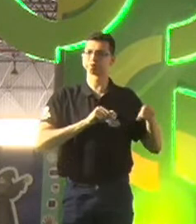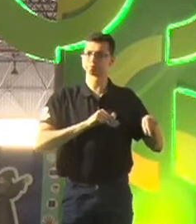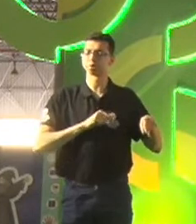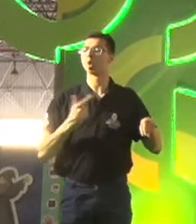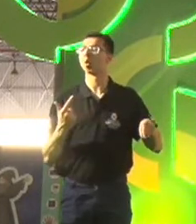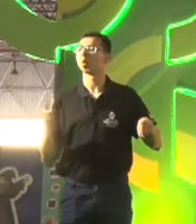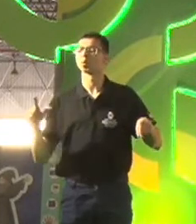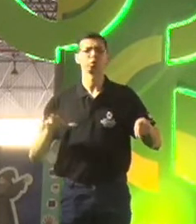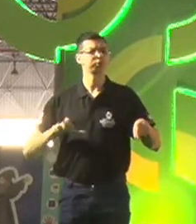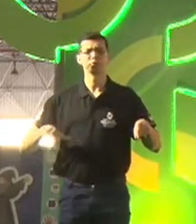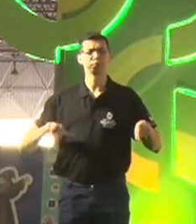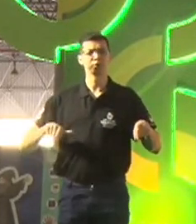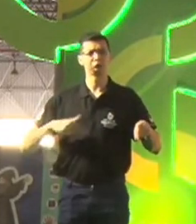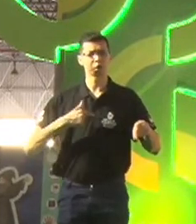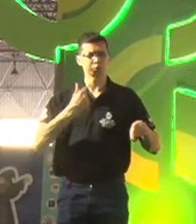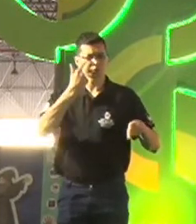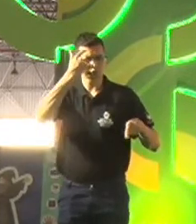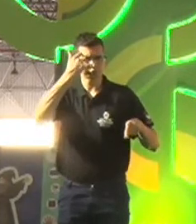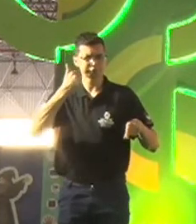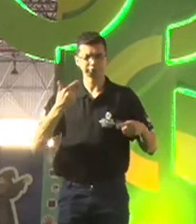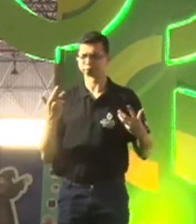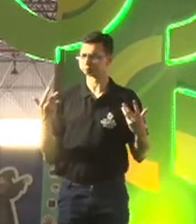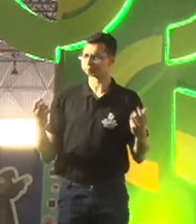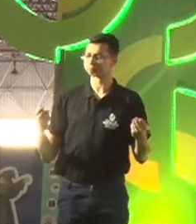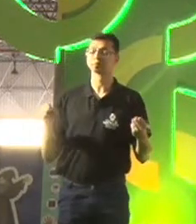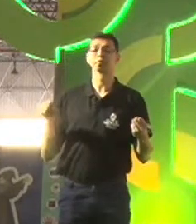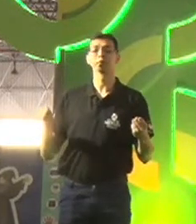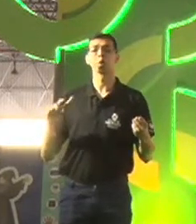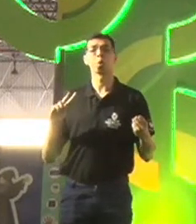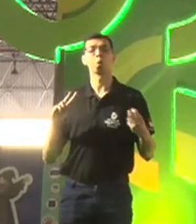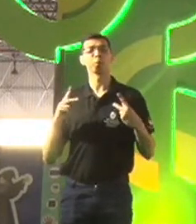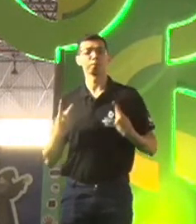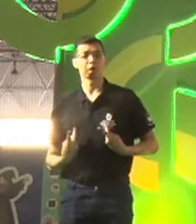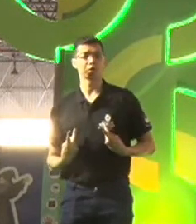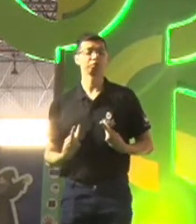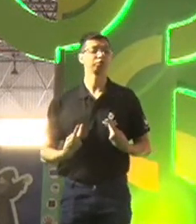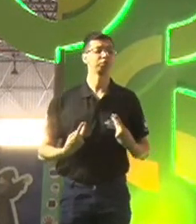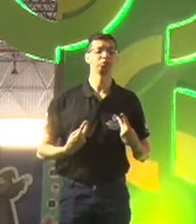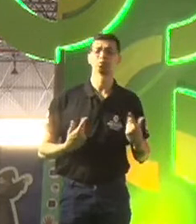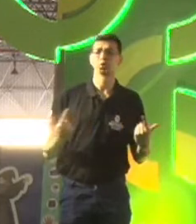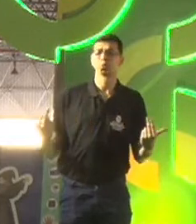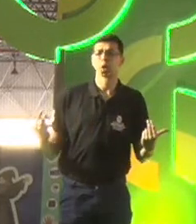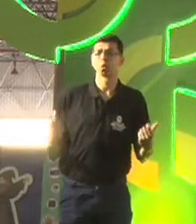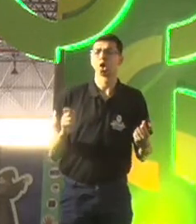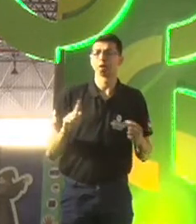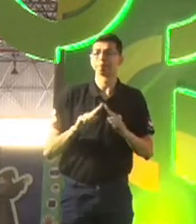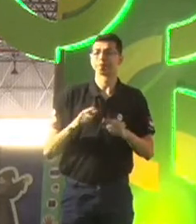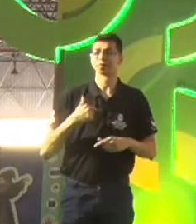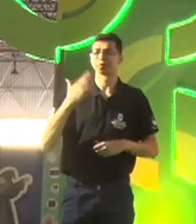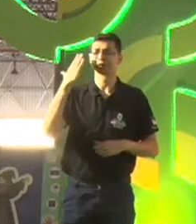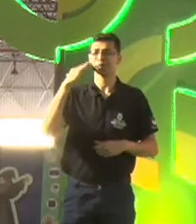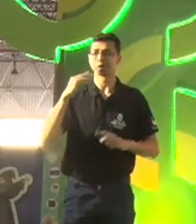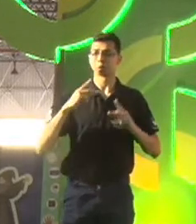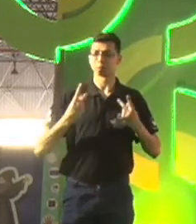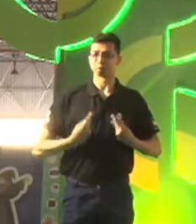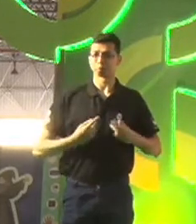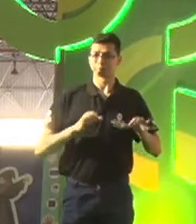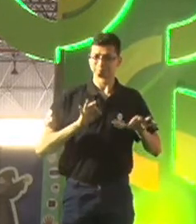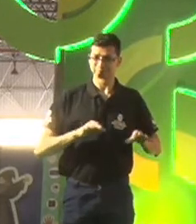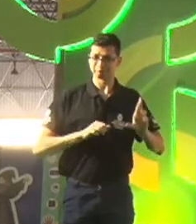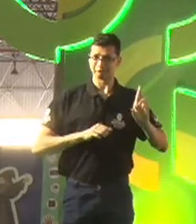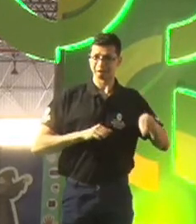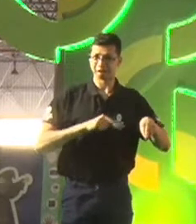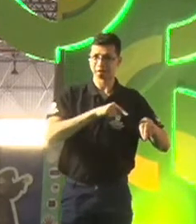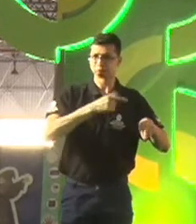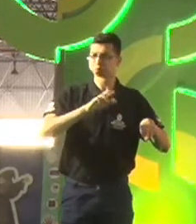aceito que ok as duas estão conseguindo se expressar de forma humana de forma distinguível eu sei que uma delas não é racionalmente mas